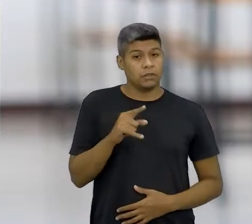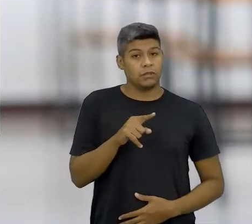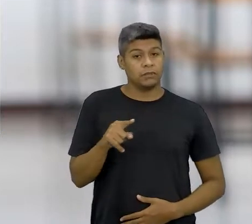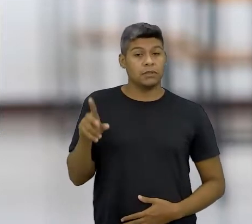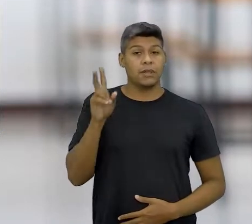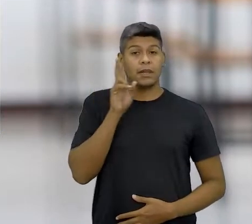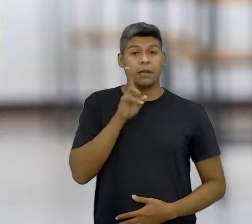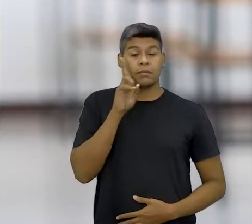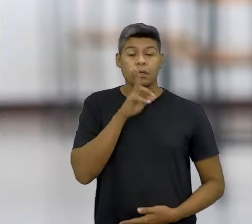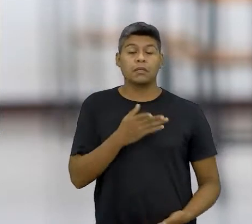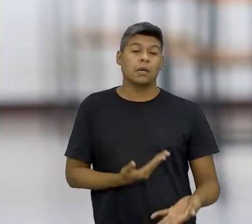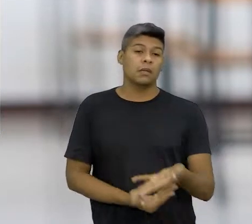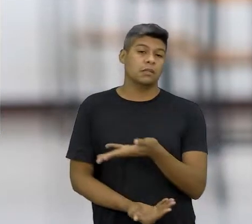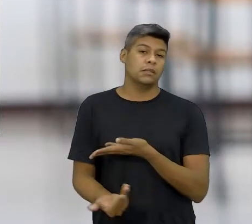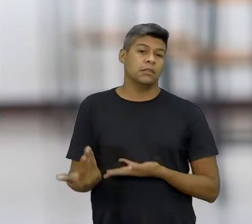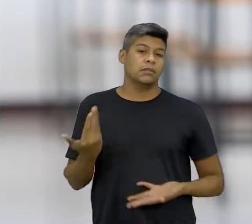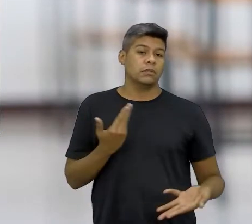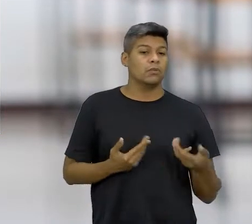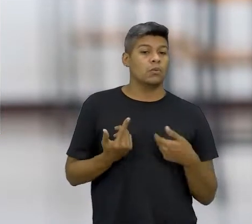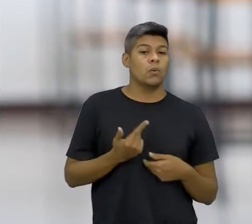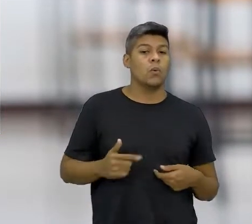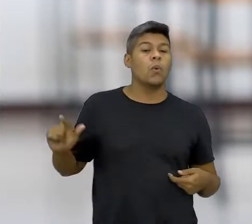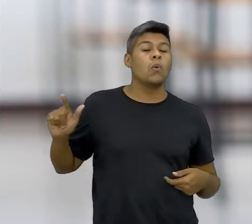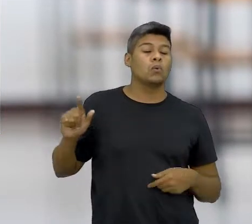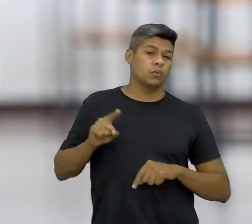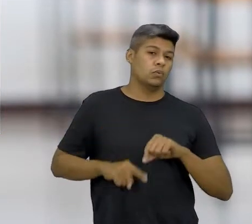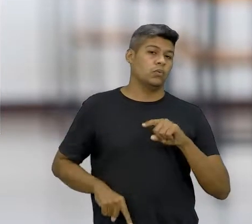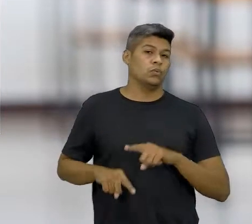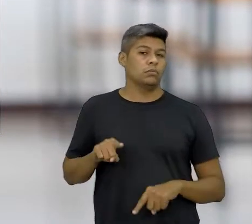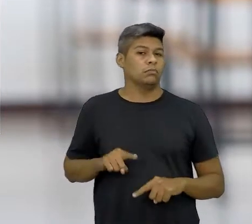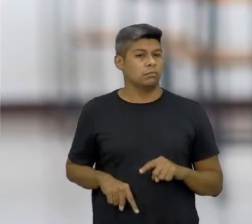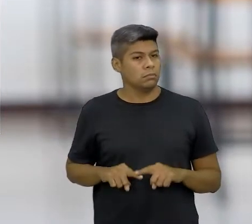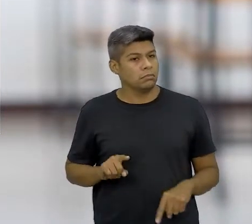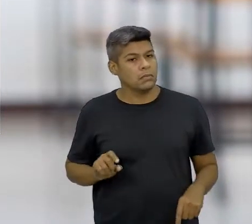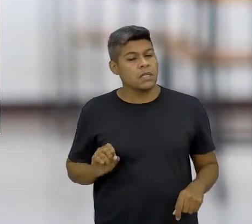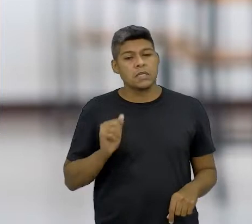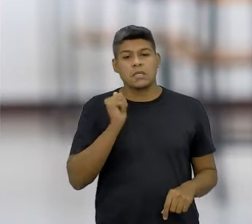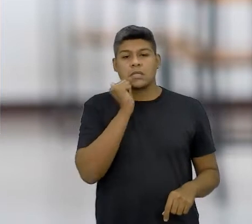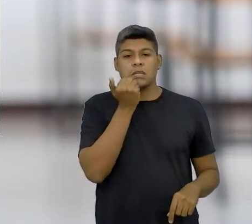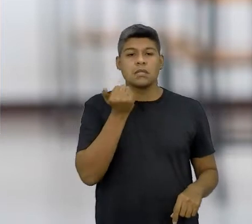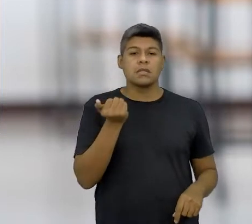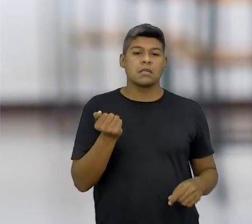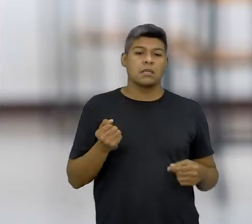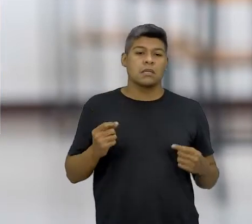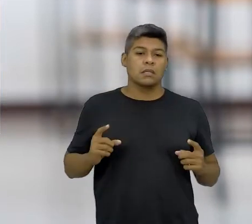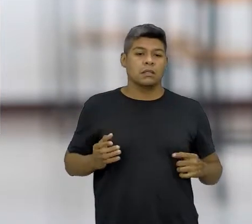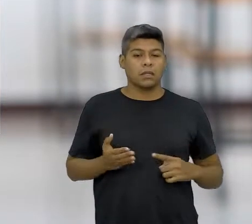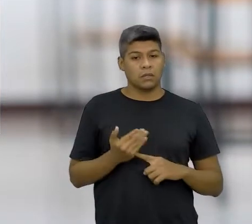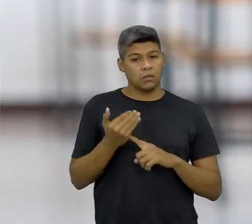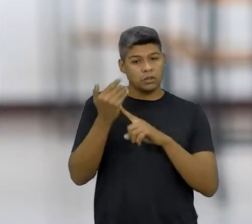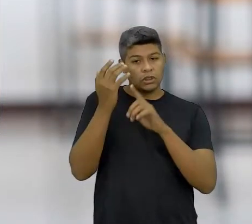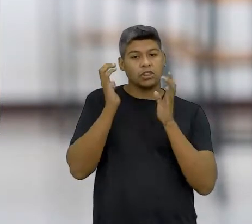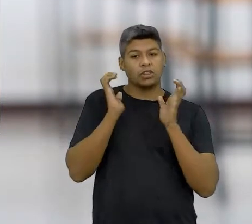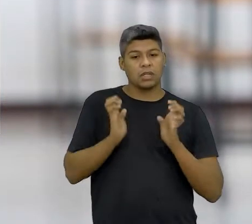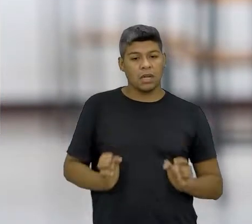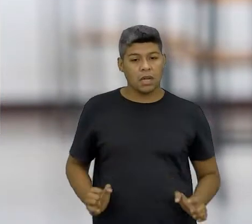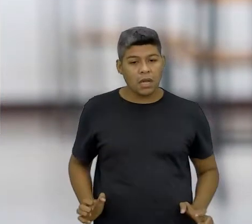da integração com os outros componentes, Ciência, tecnologia e ética, as transformações do